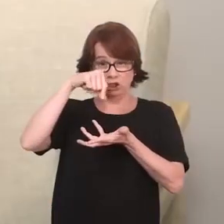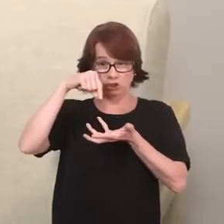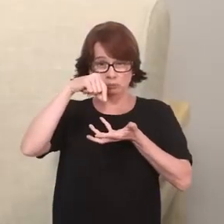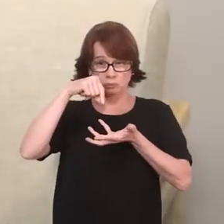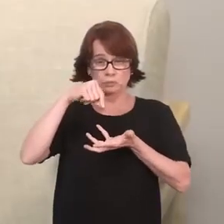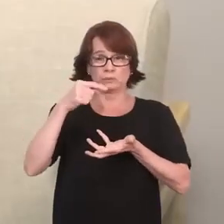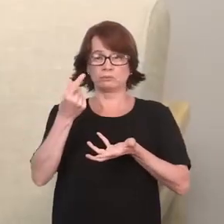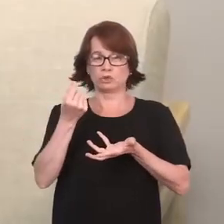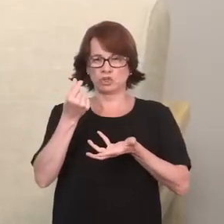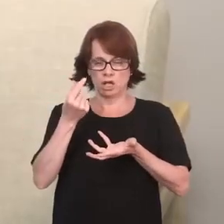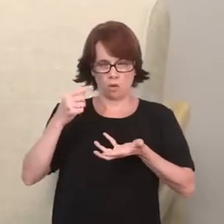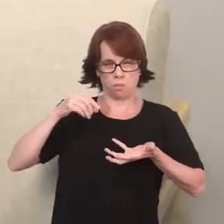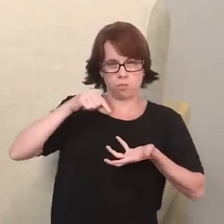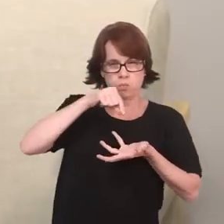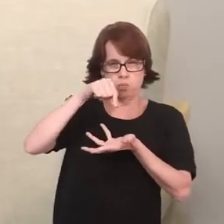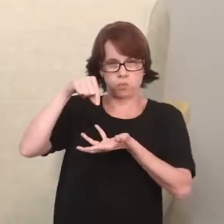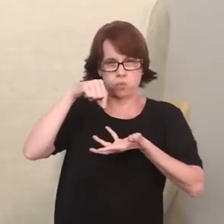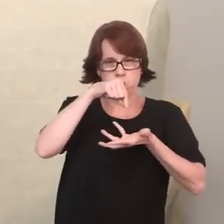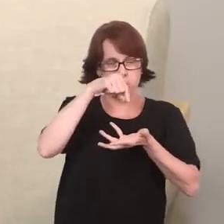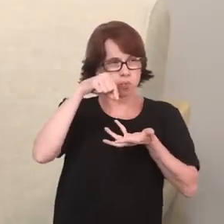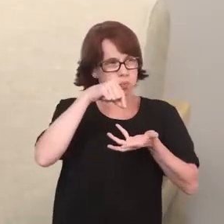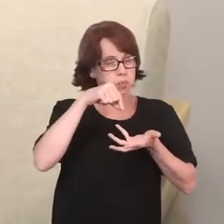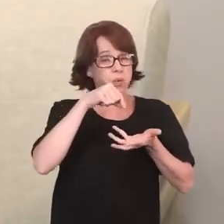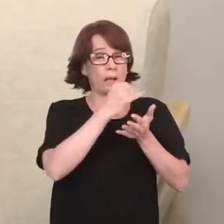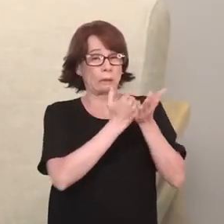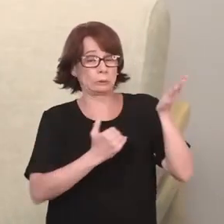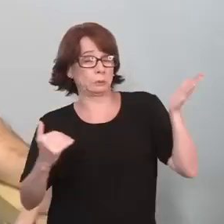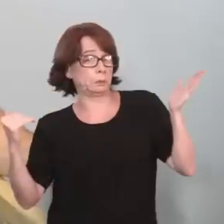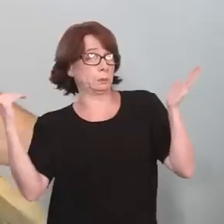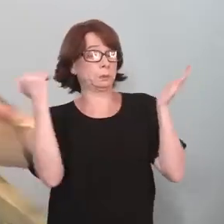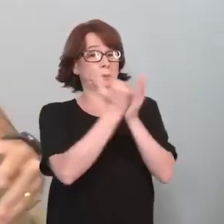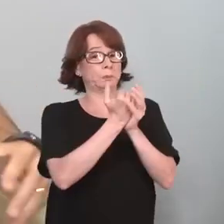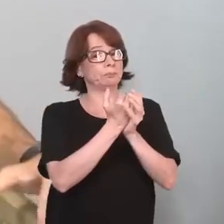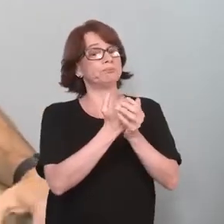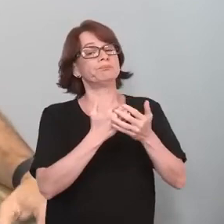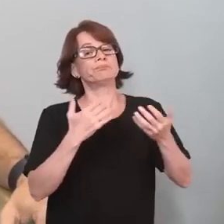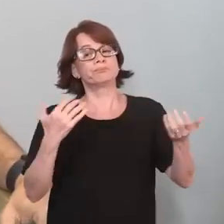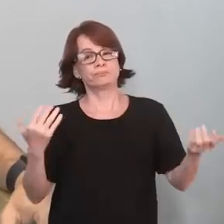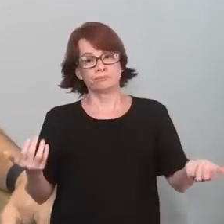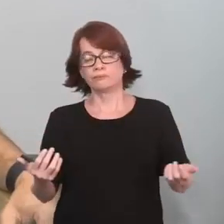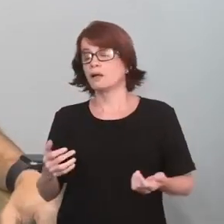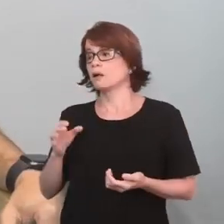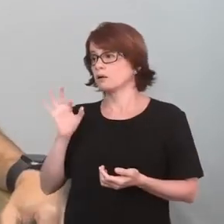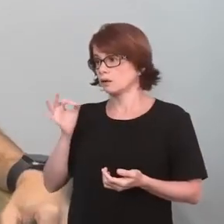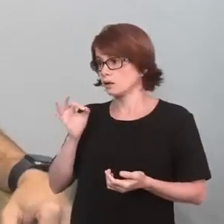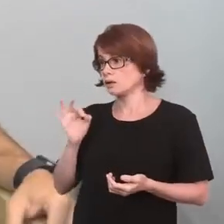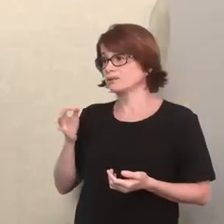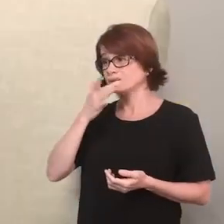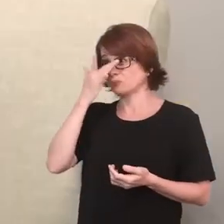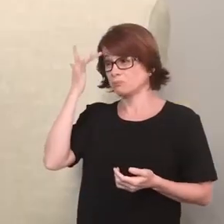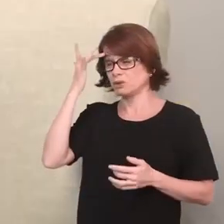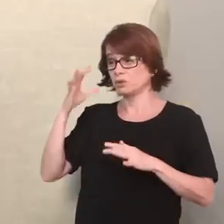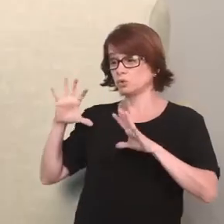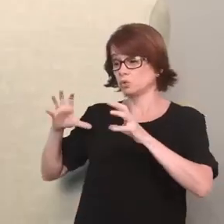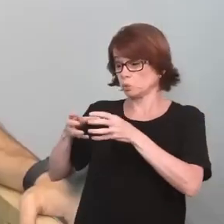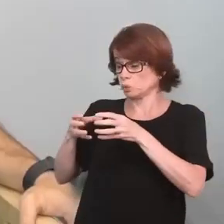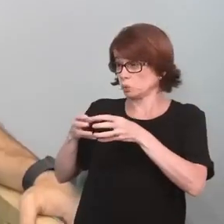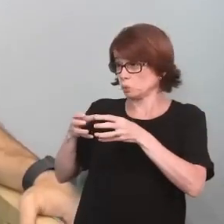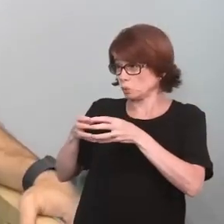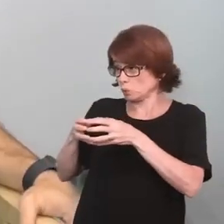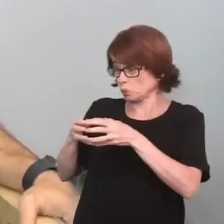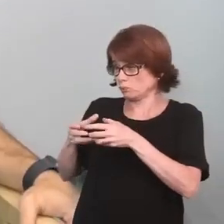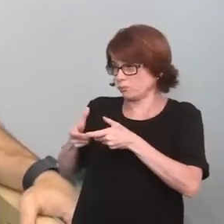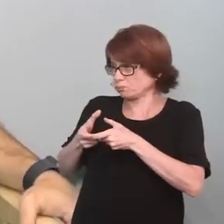Só a oligarquia, né? Ali é um sistema de oligarcas, né? Tá, podemos voltar para o nosso cenário distrital? Podemos, vamos lá.